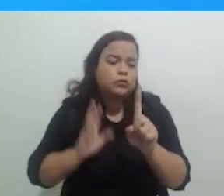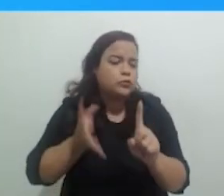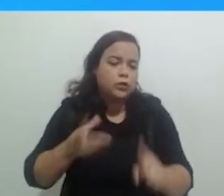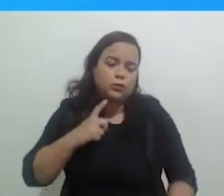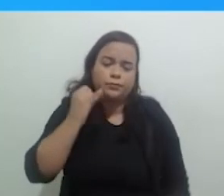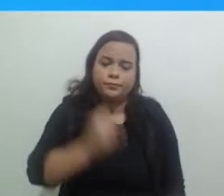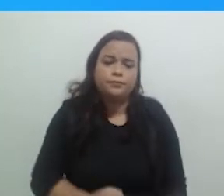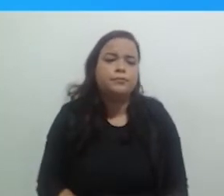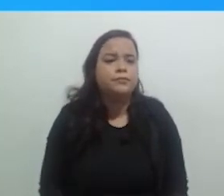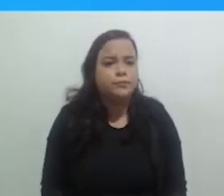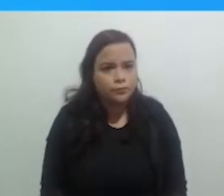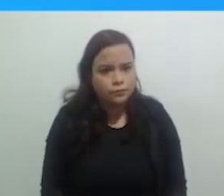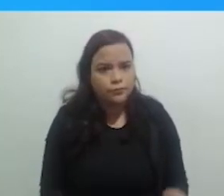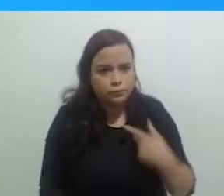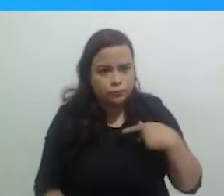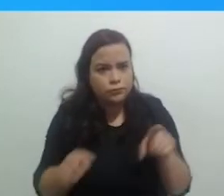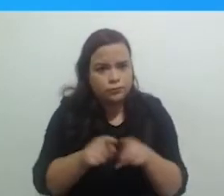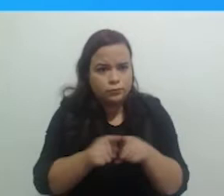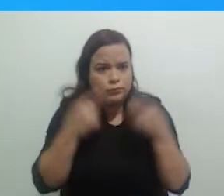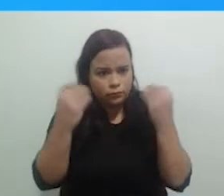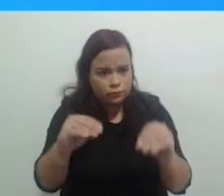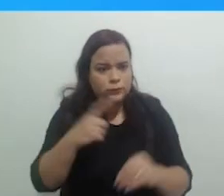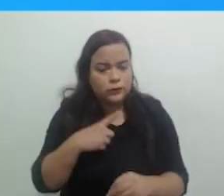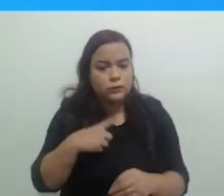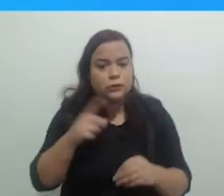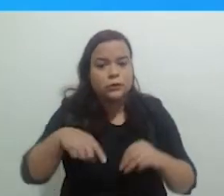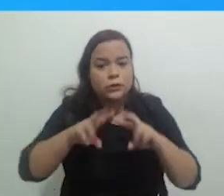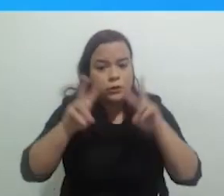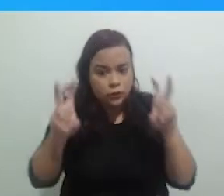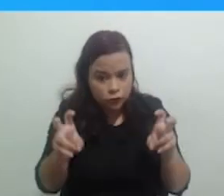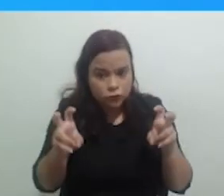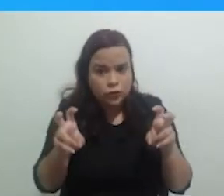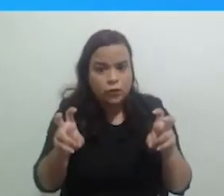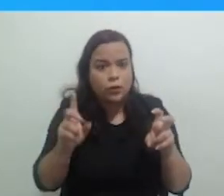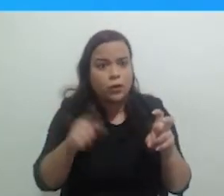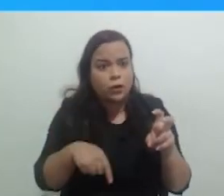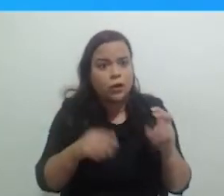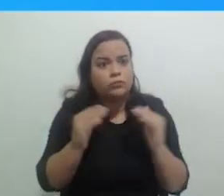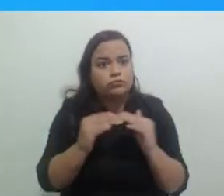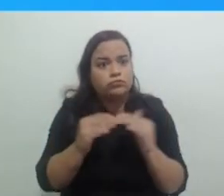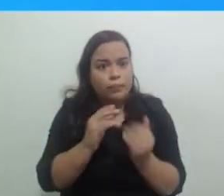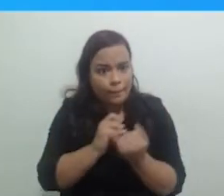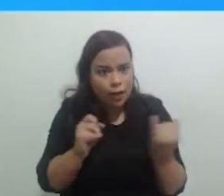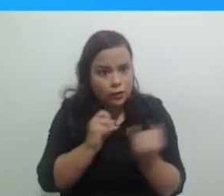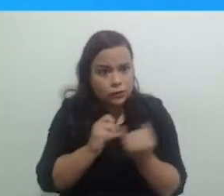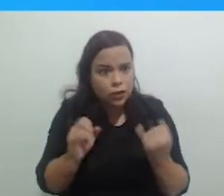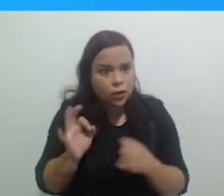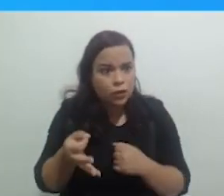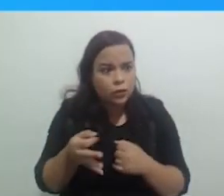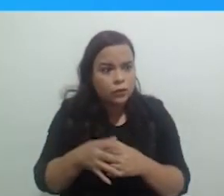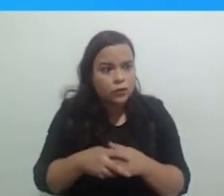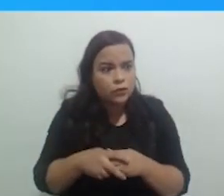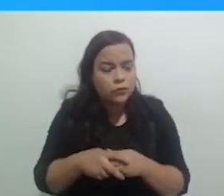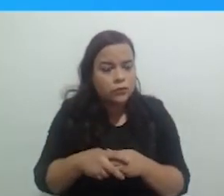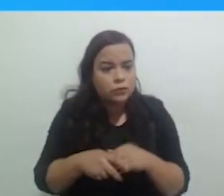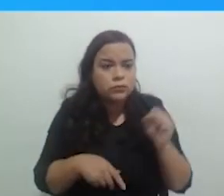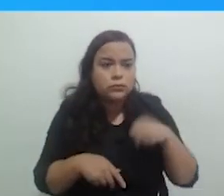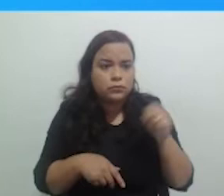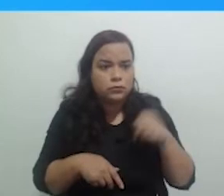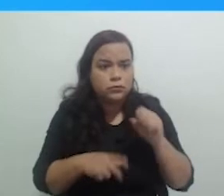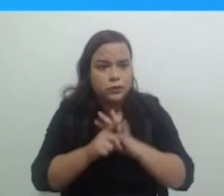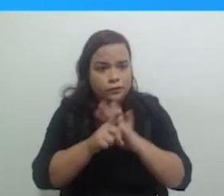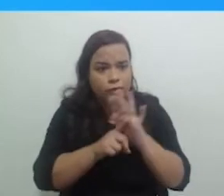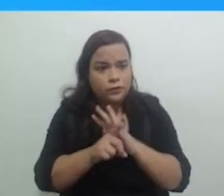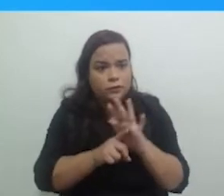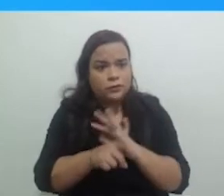voto está lançado. Então, é pela procedência parcial, não é isso? Sim. É, só verificar aqui. Procedência parcial,